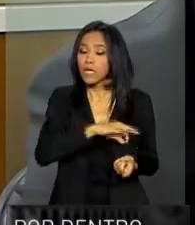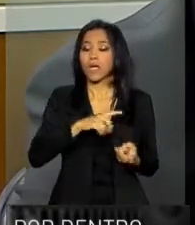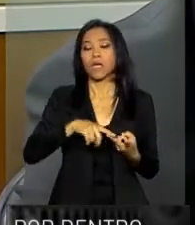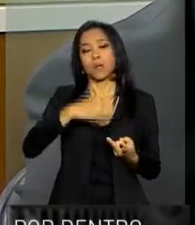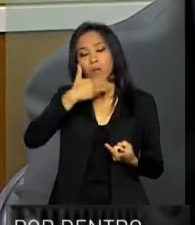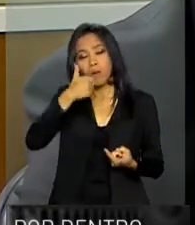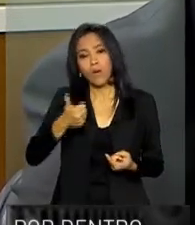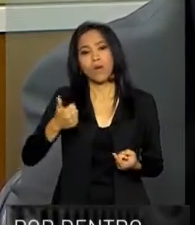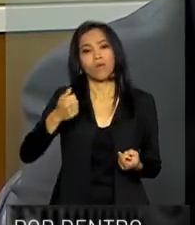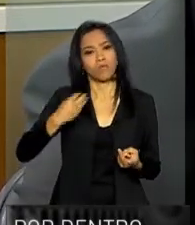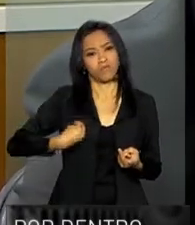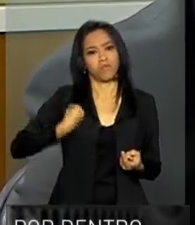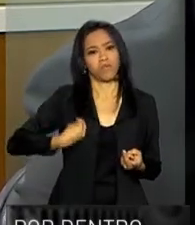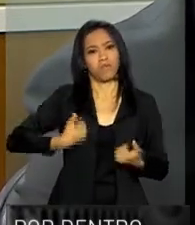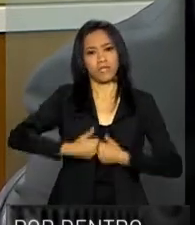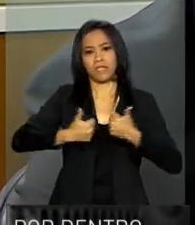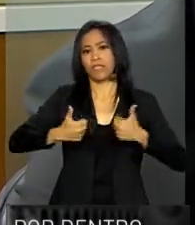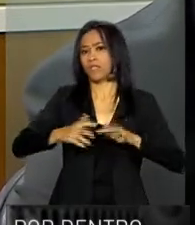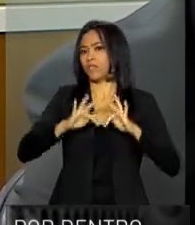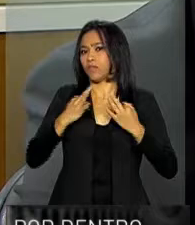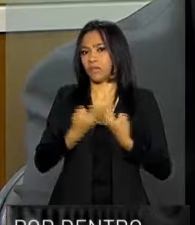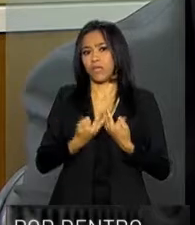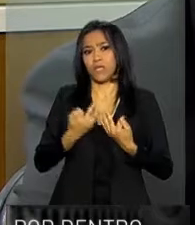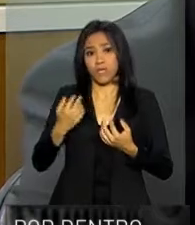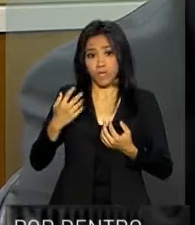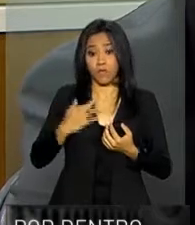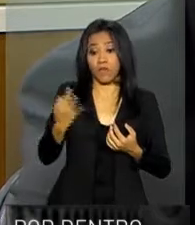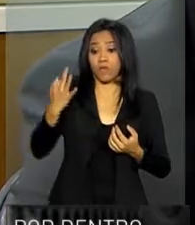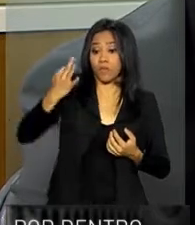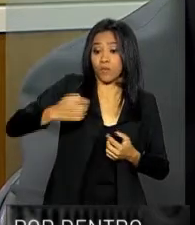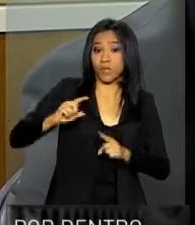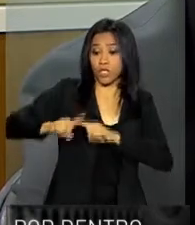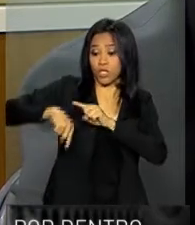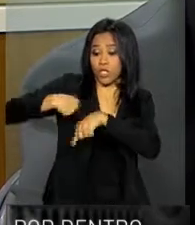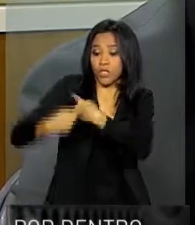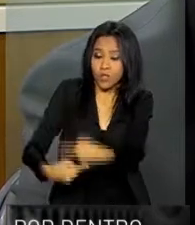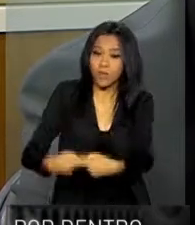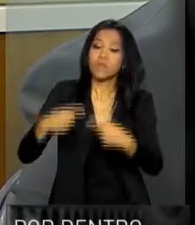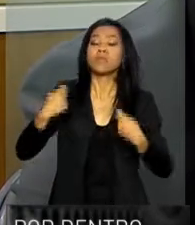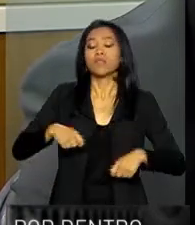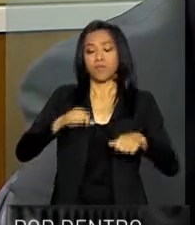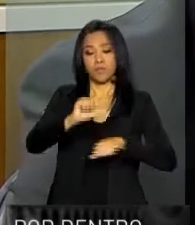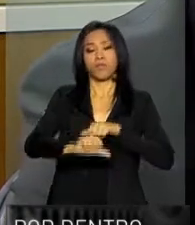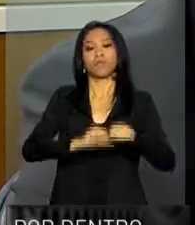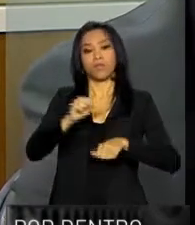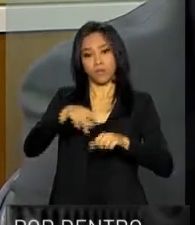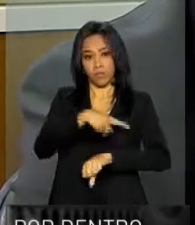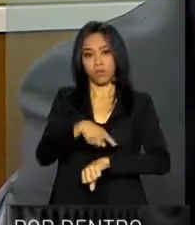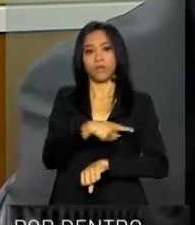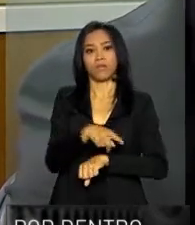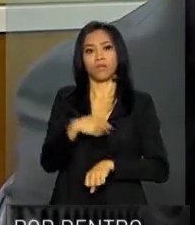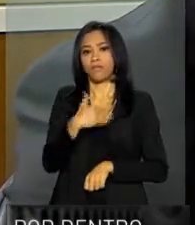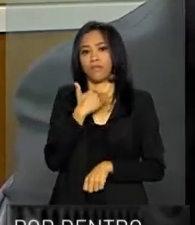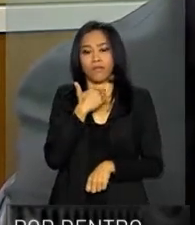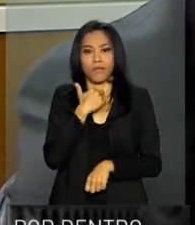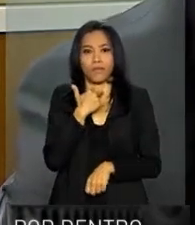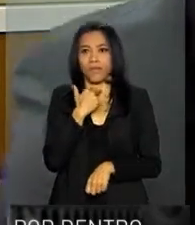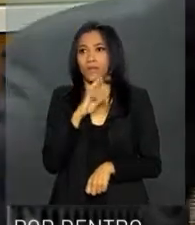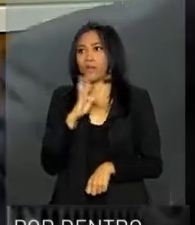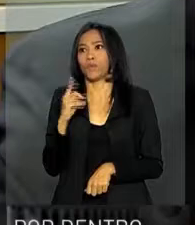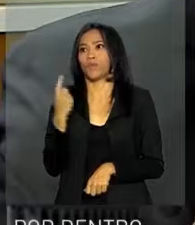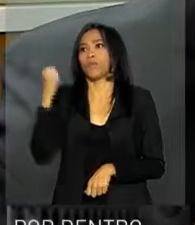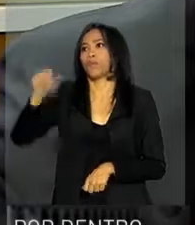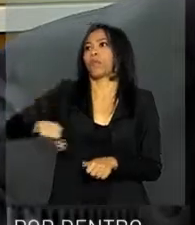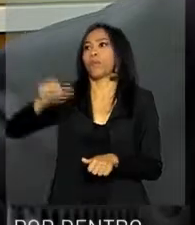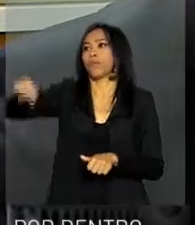e perspectivas das novas gerações nós temos que fazer mudanças no nosso país não pode o brasileiro achar que tudo tem que mudar